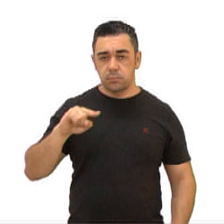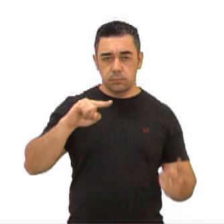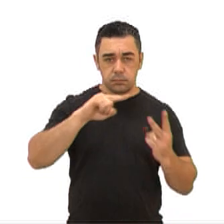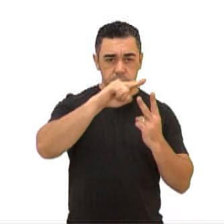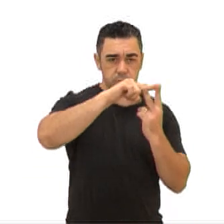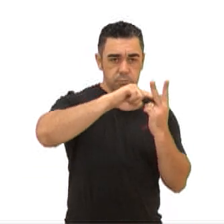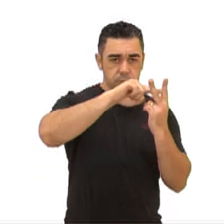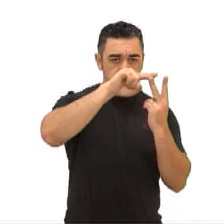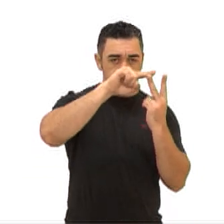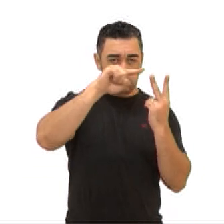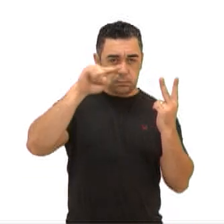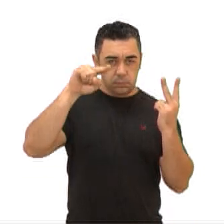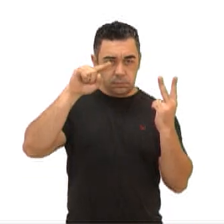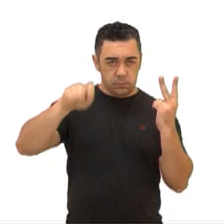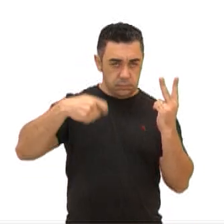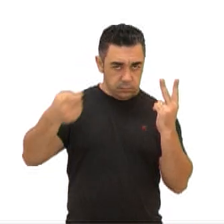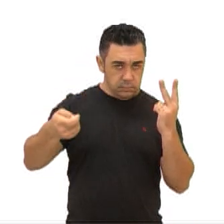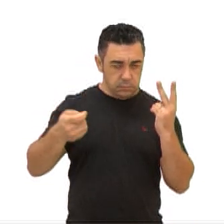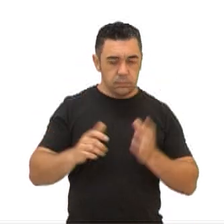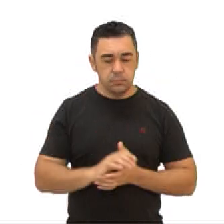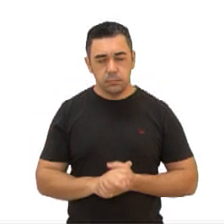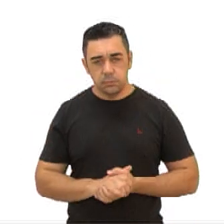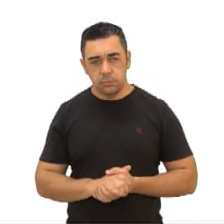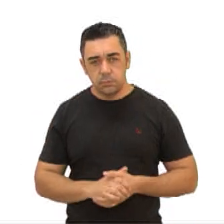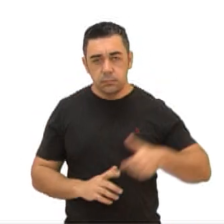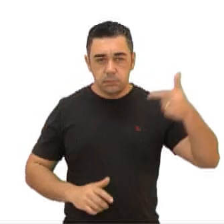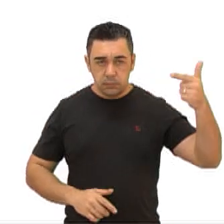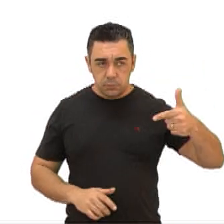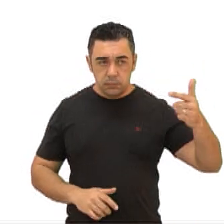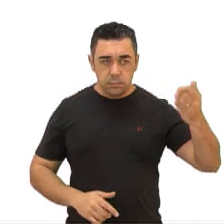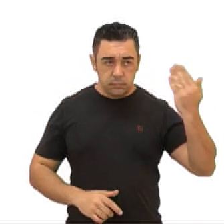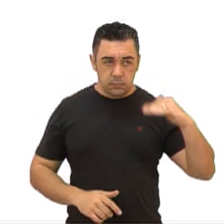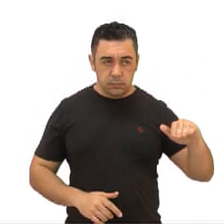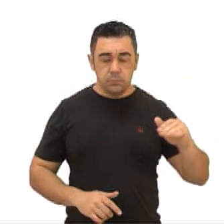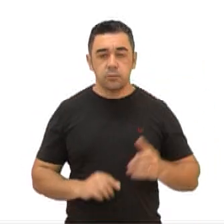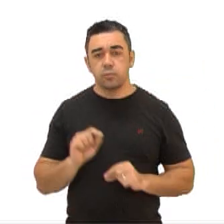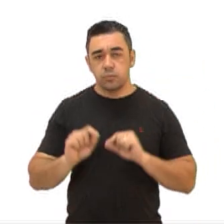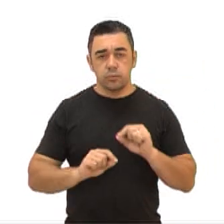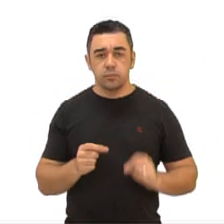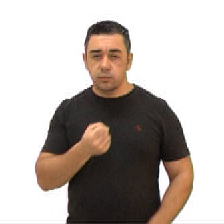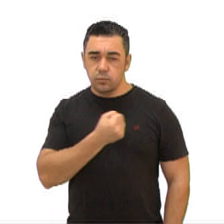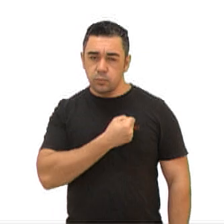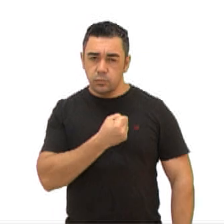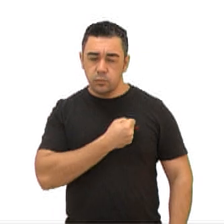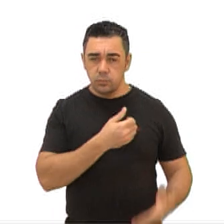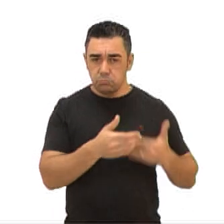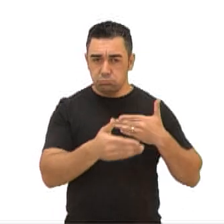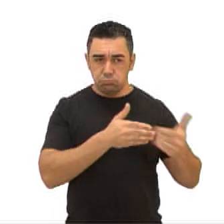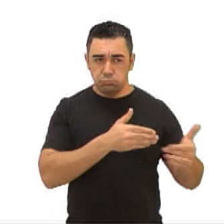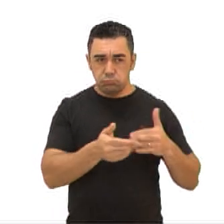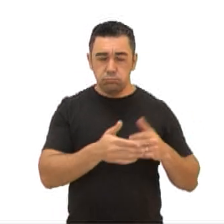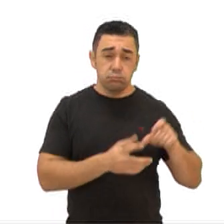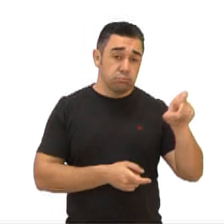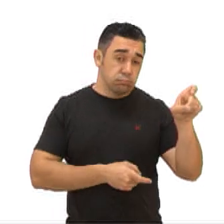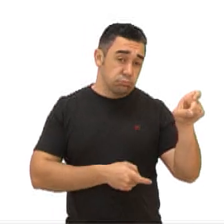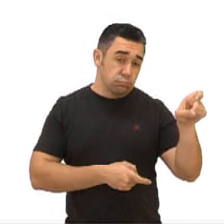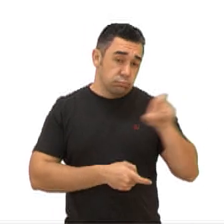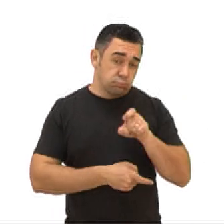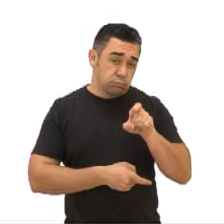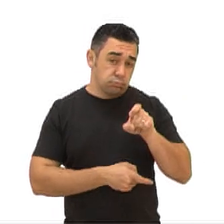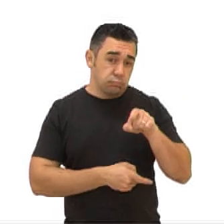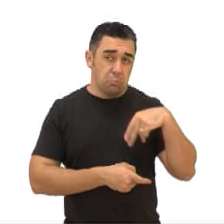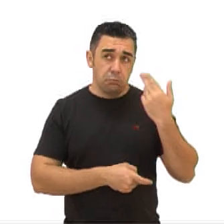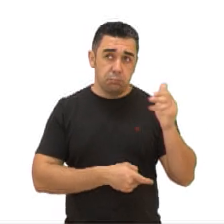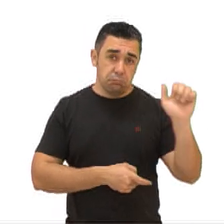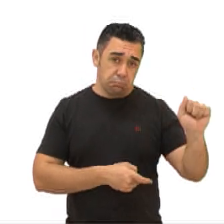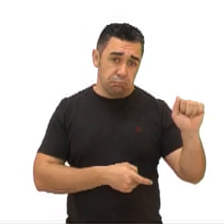10. E já na segunda parte aqui, ele pede para vocês um número elevado ao quadrado. Lembrando,